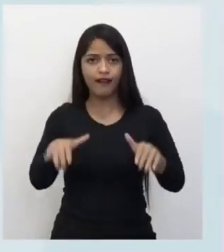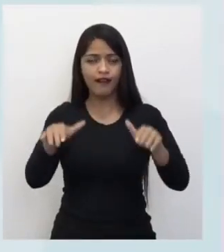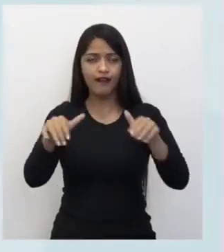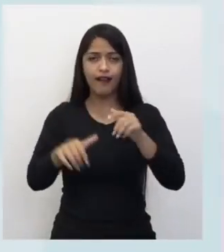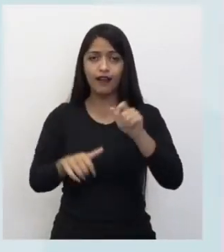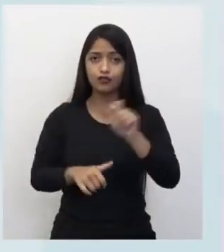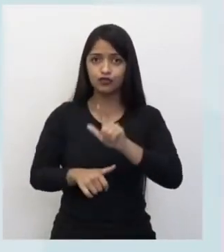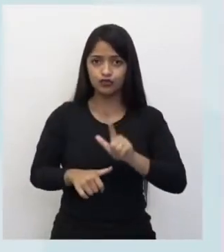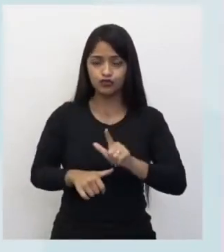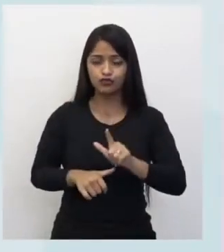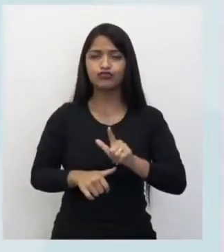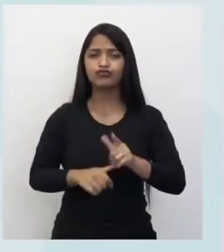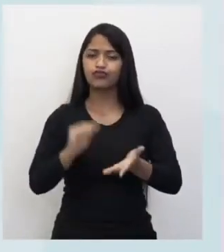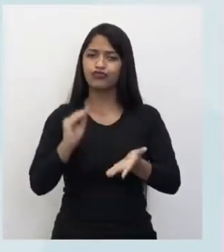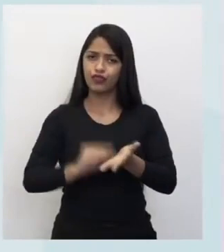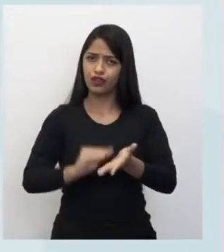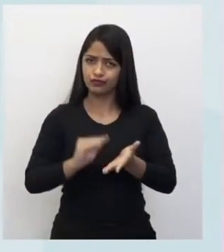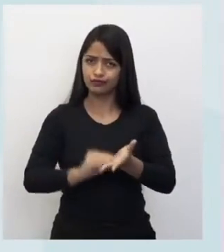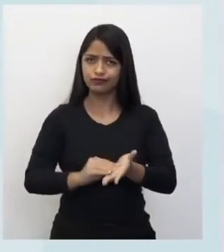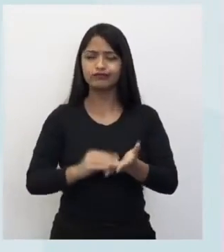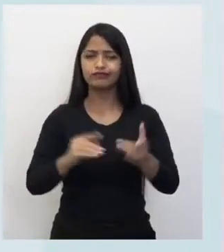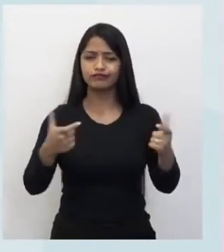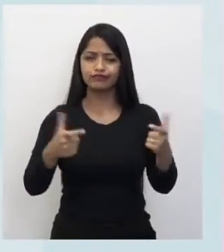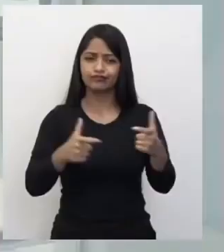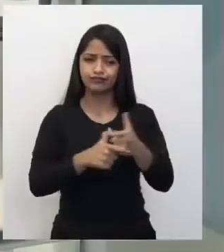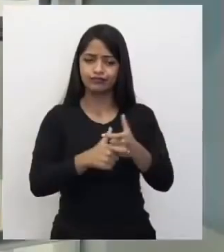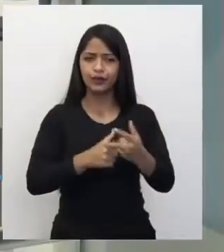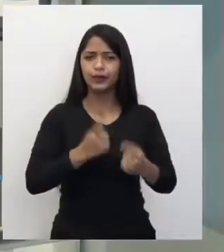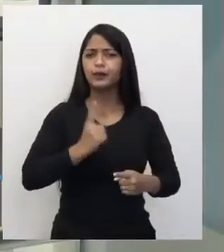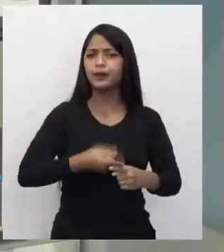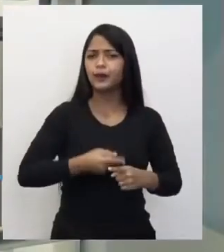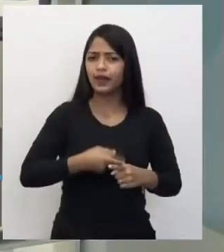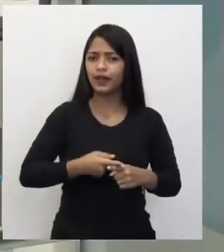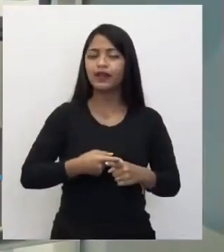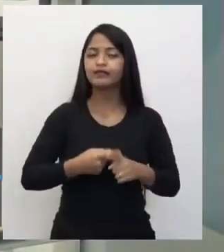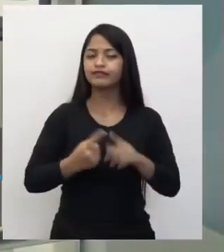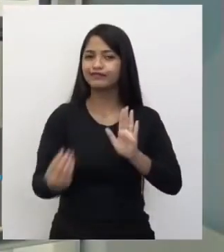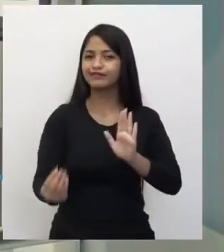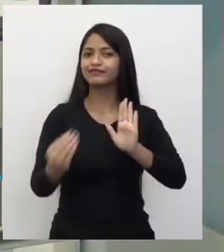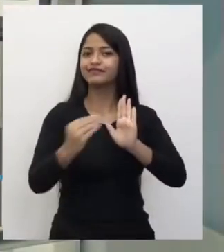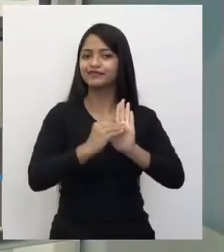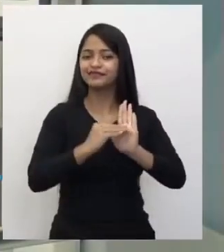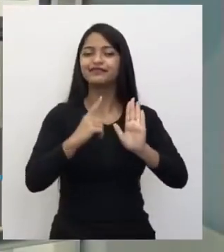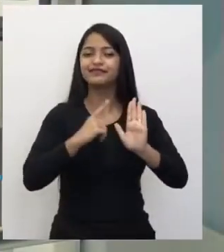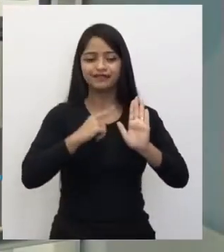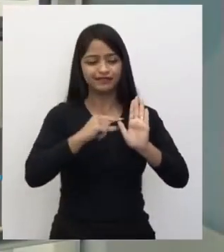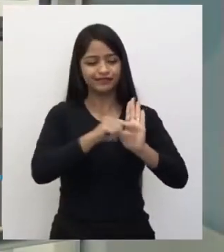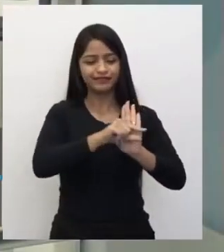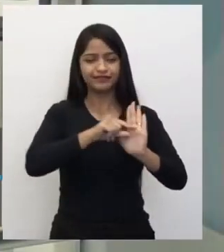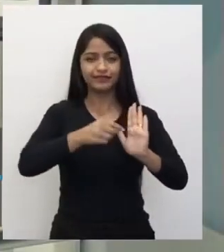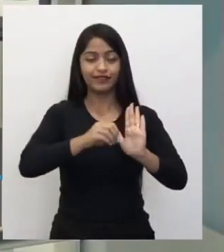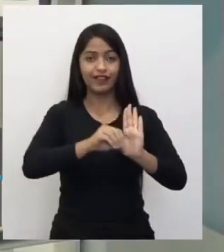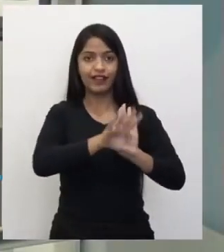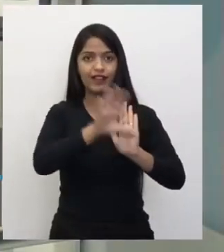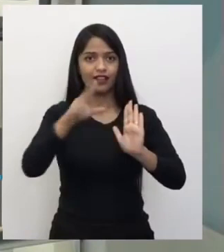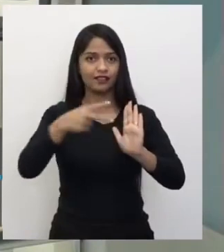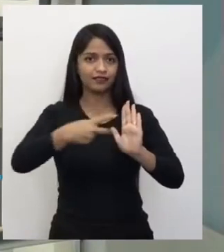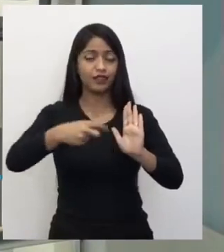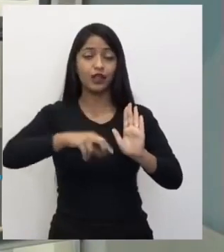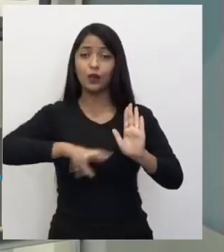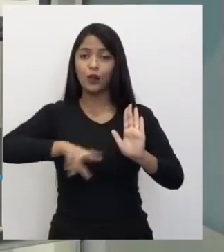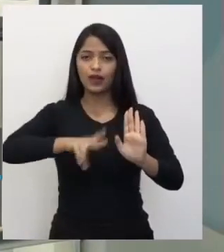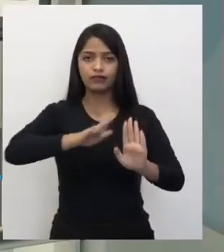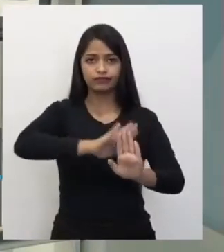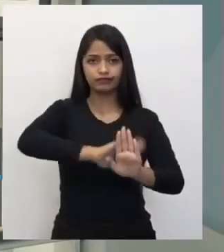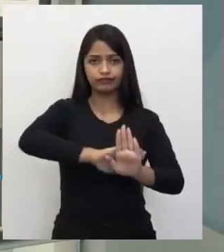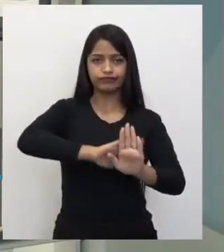explícita na notícia. O que é explícita? Ela aparece na notícia. Ela não está implícita, eu não entendo pelas entrelinhas, pelo que foi